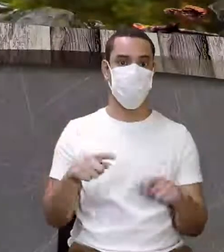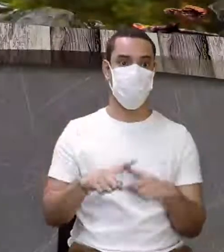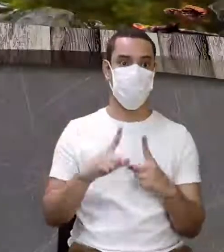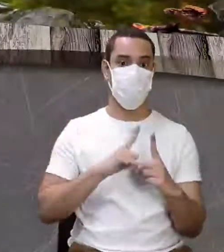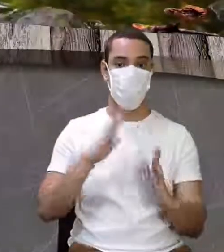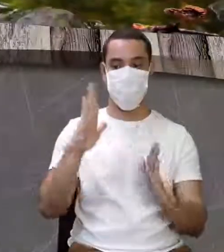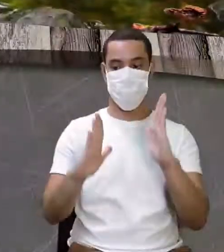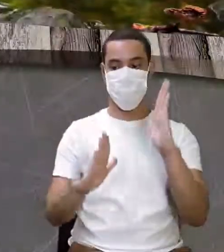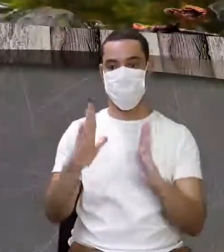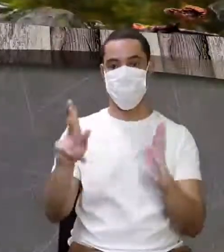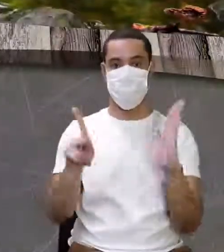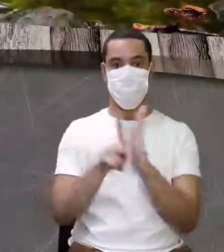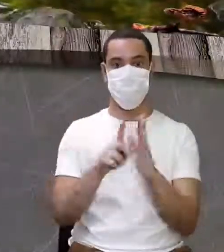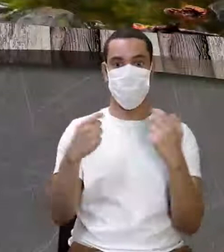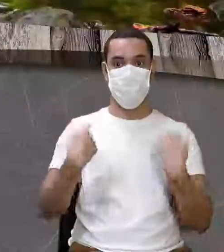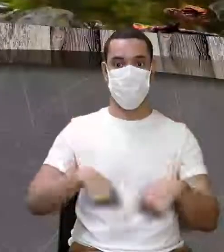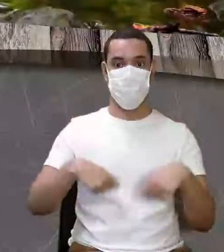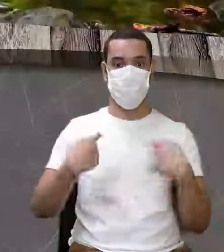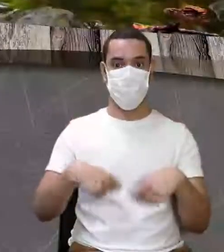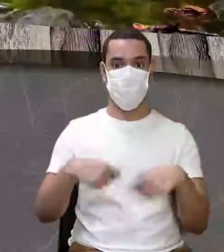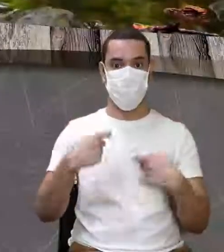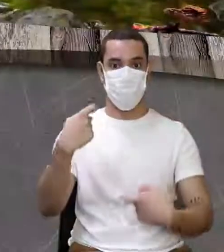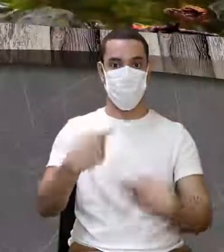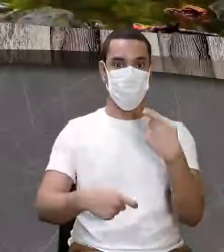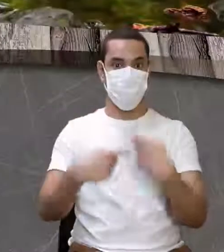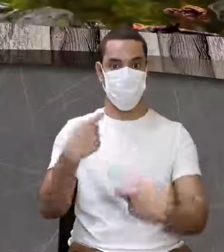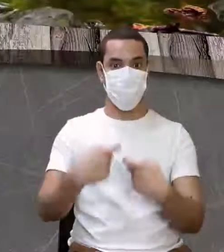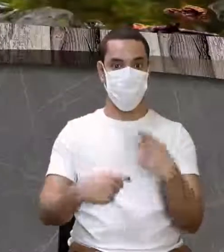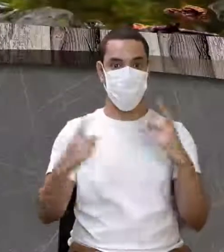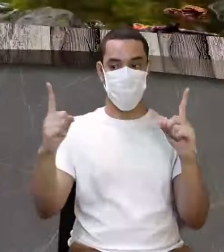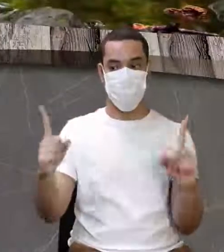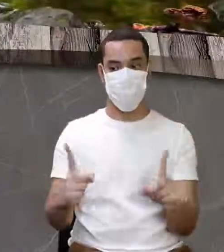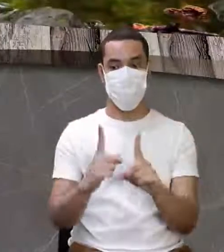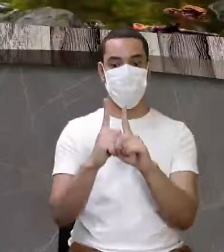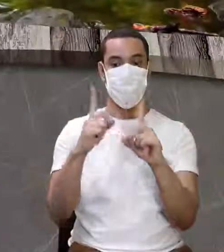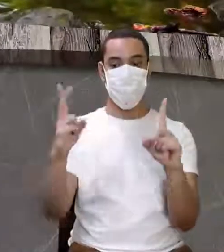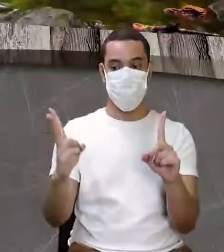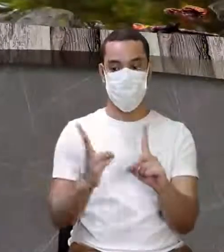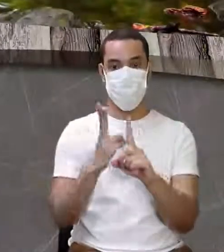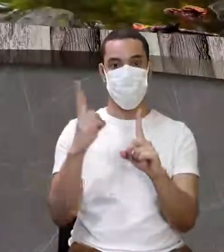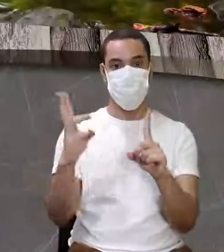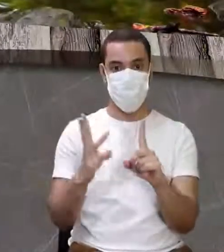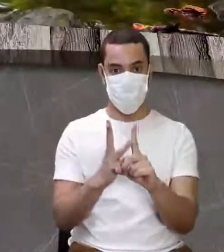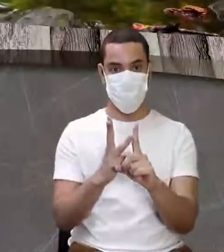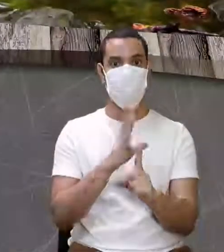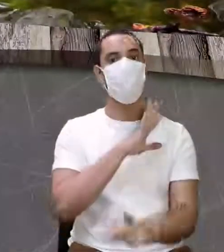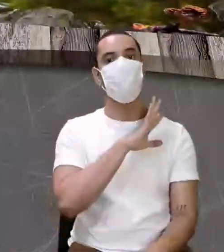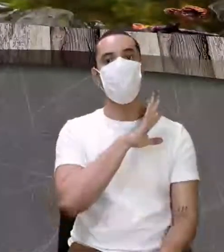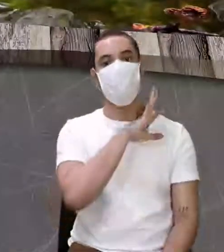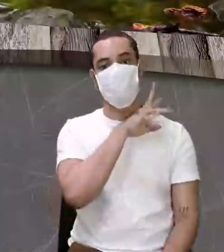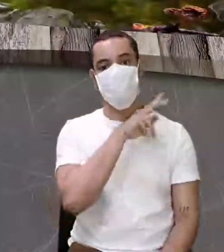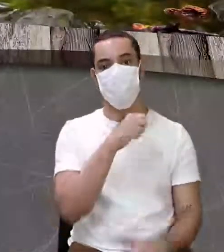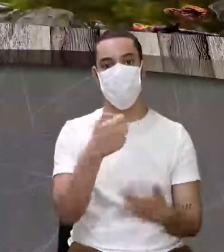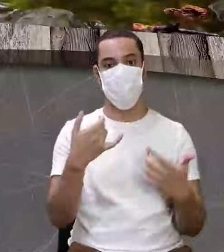período reprodutivo, então eles vão se aglomerar. É tipo um aglomeramento mesmo, né? As onças, você